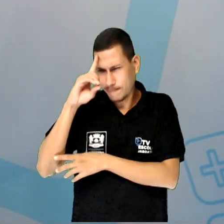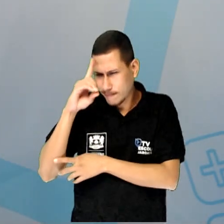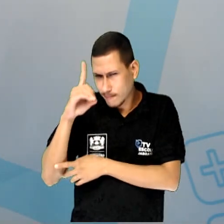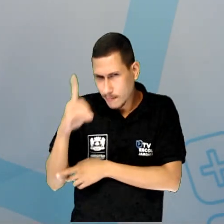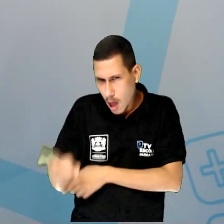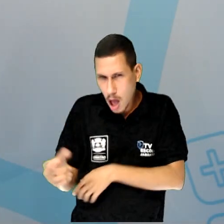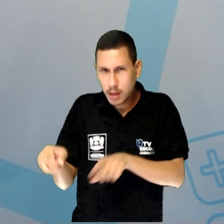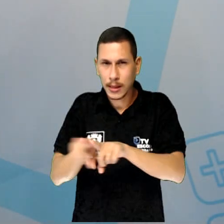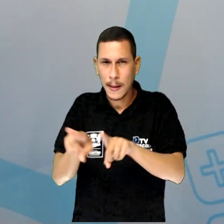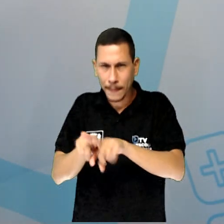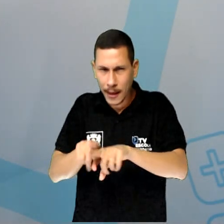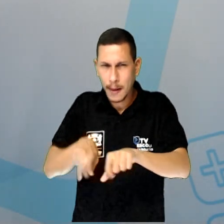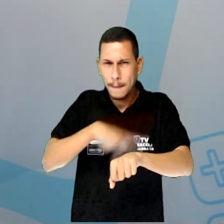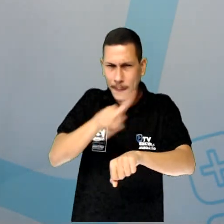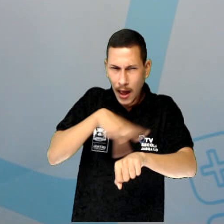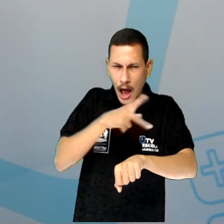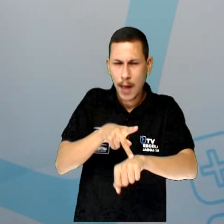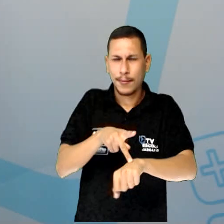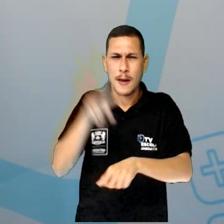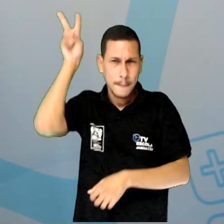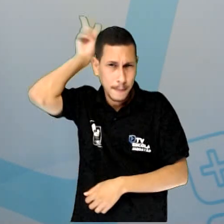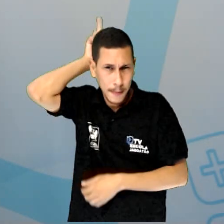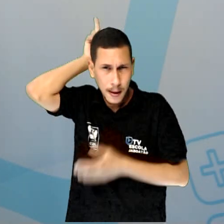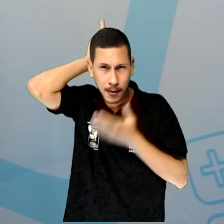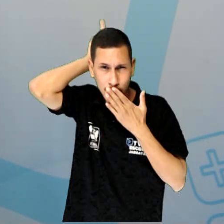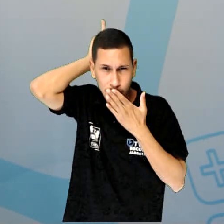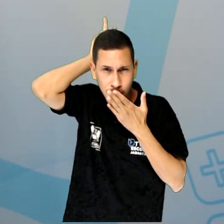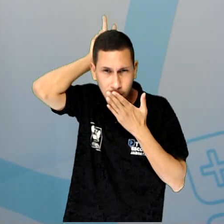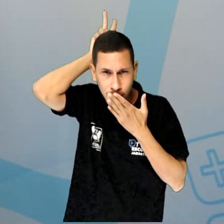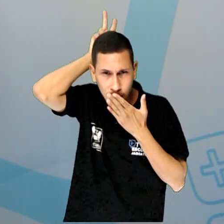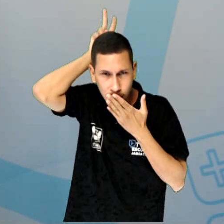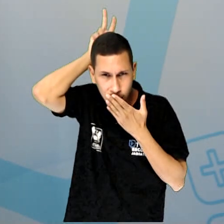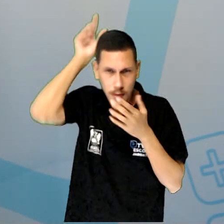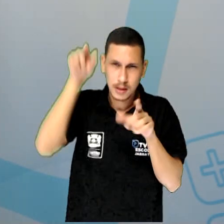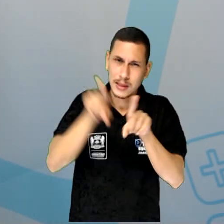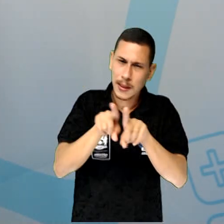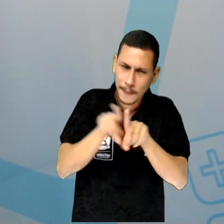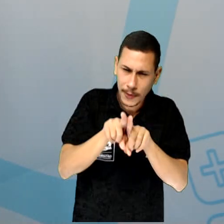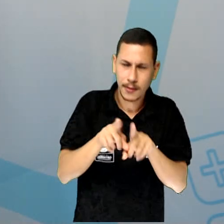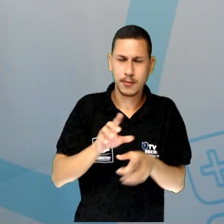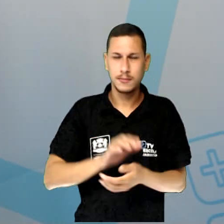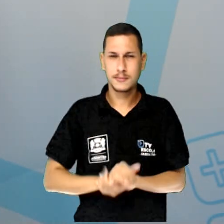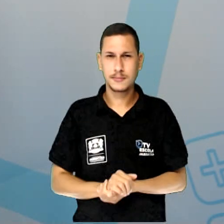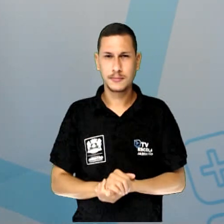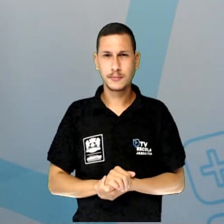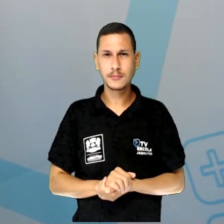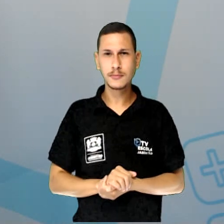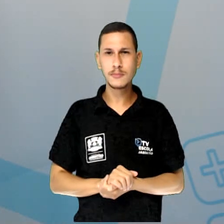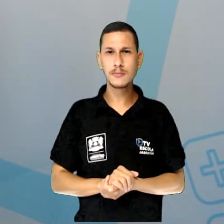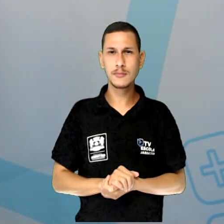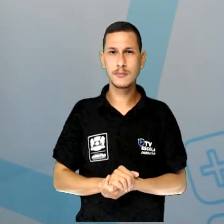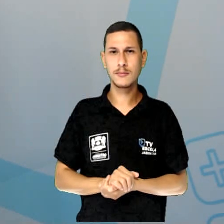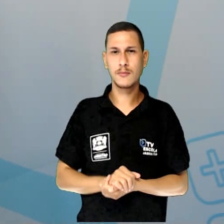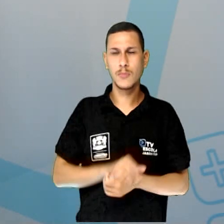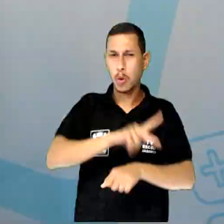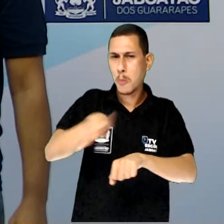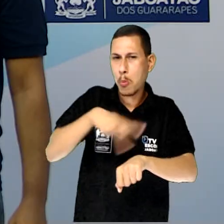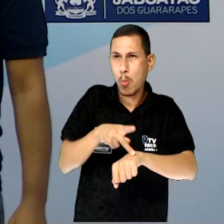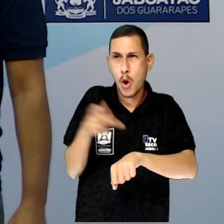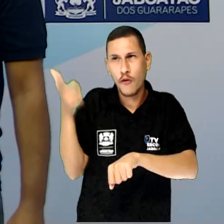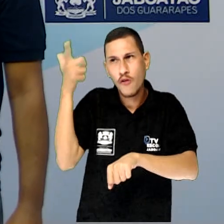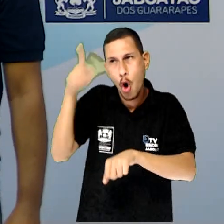domínio indígena nessa área central aqui do continente. Não podemos também desprezar a presença